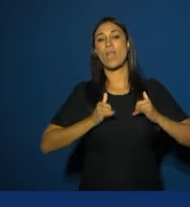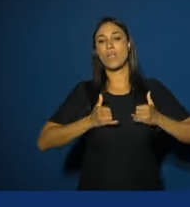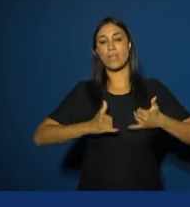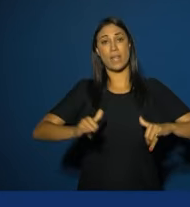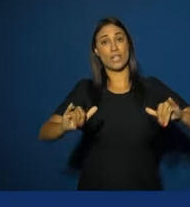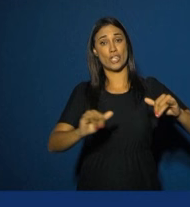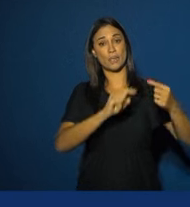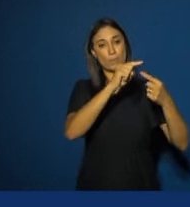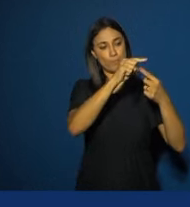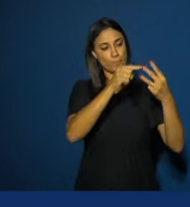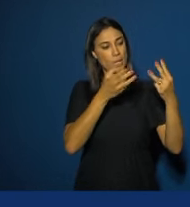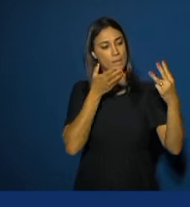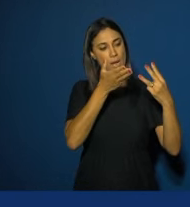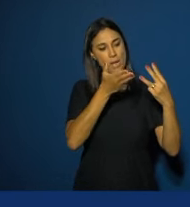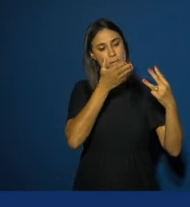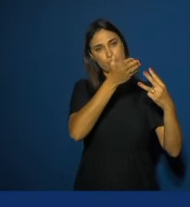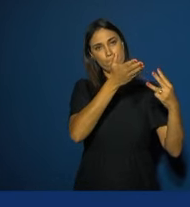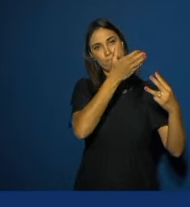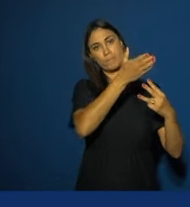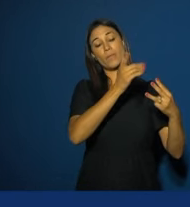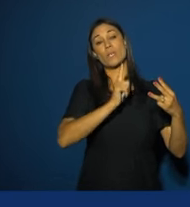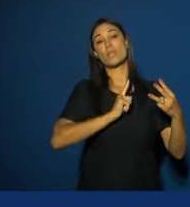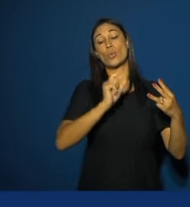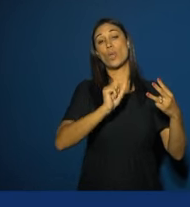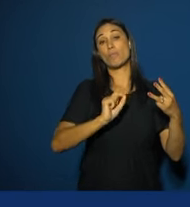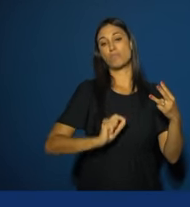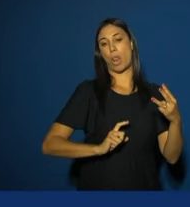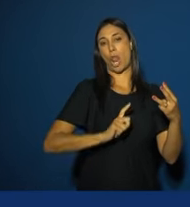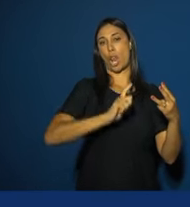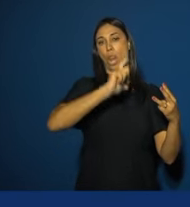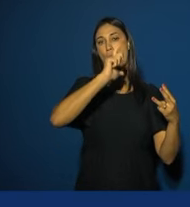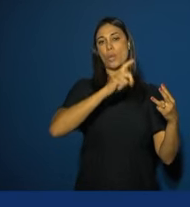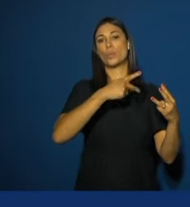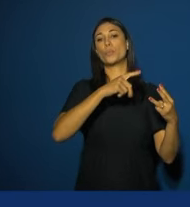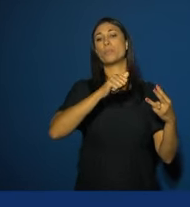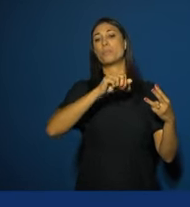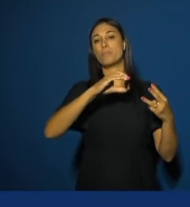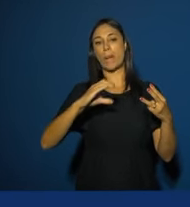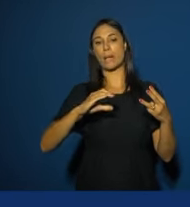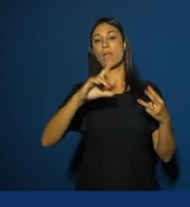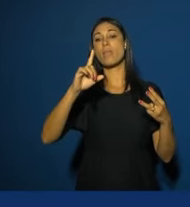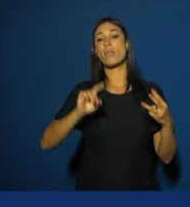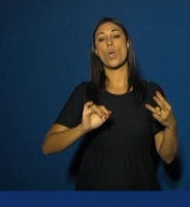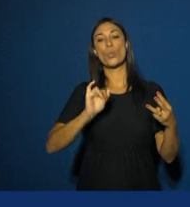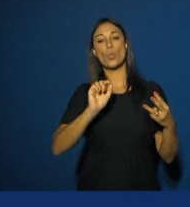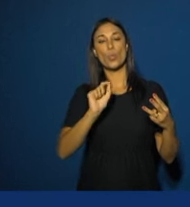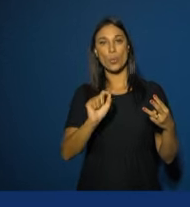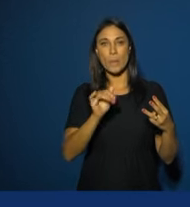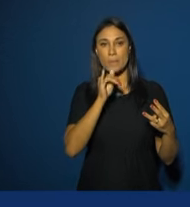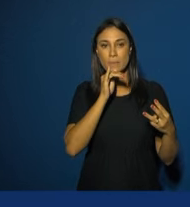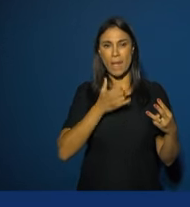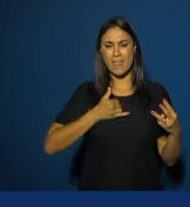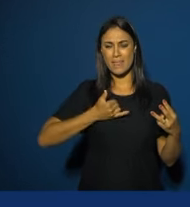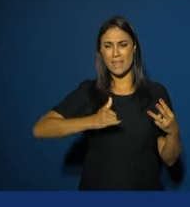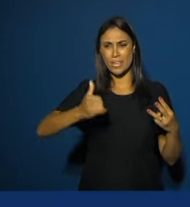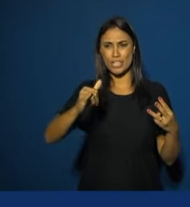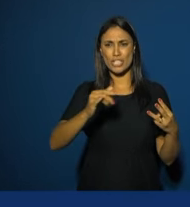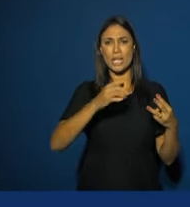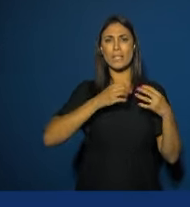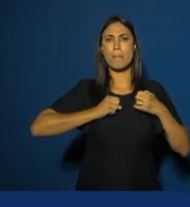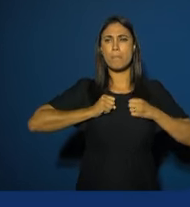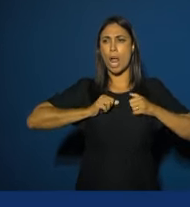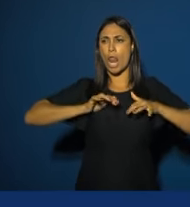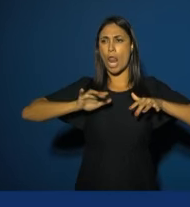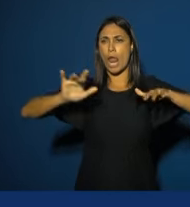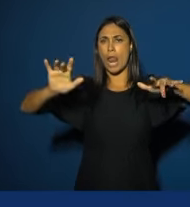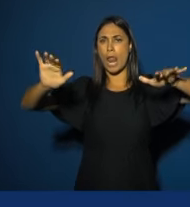são os três eixos que carregam o maior volume do PAC. Energia aí vai desde a transmissão,